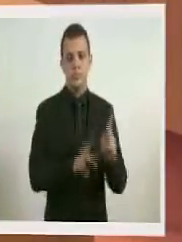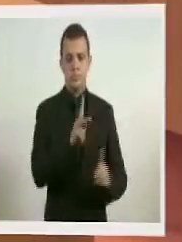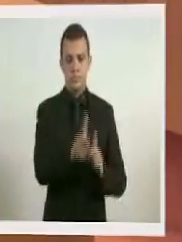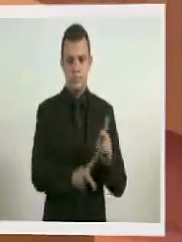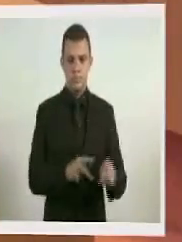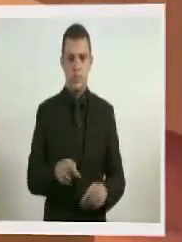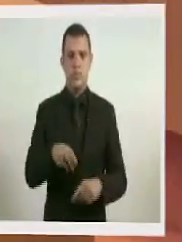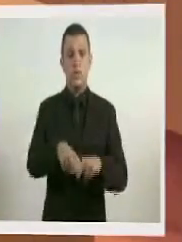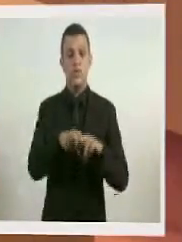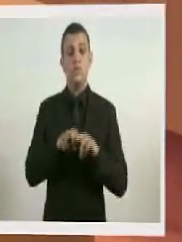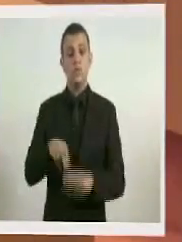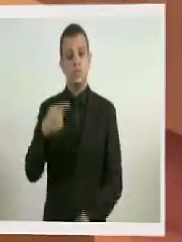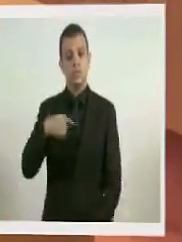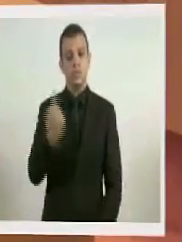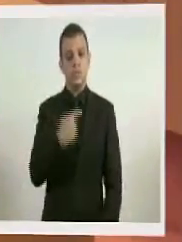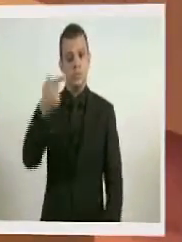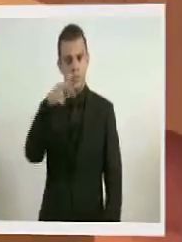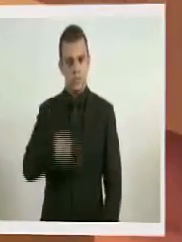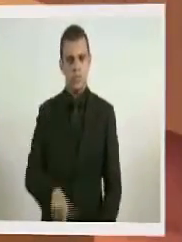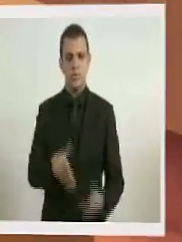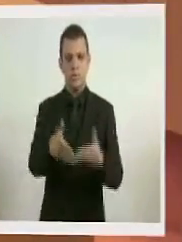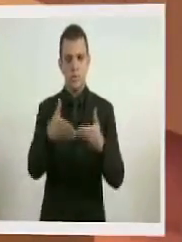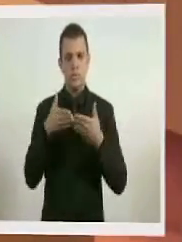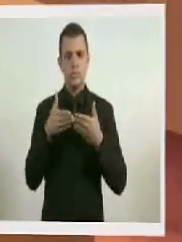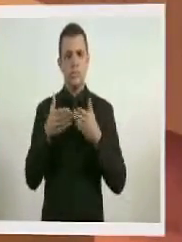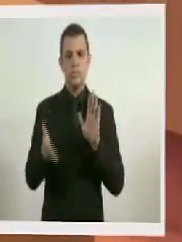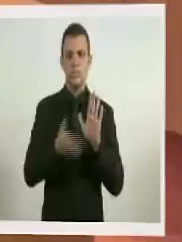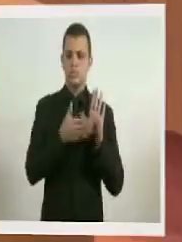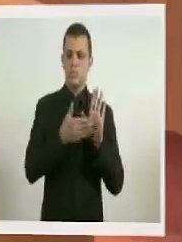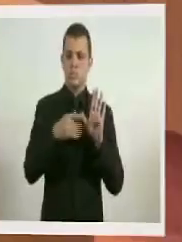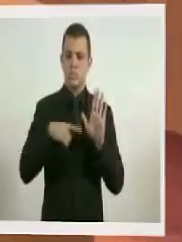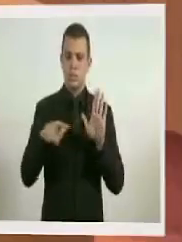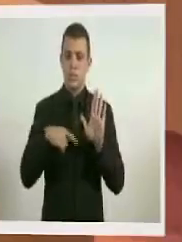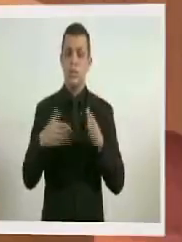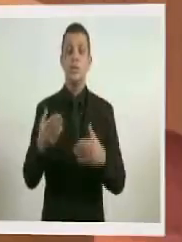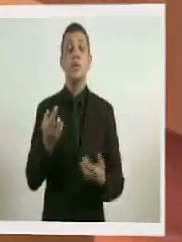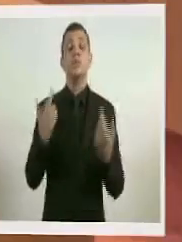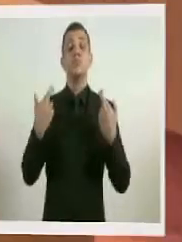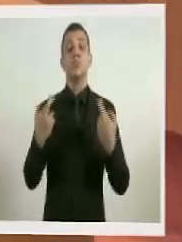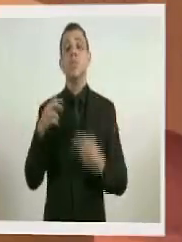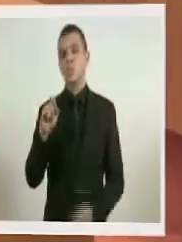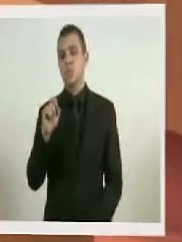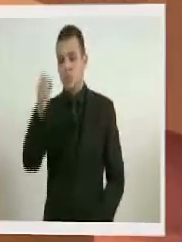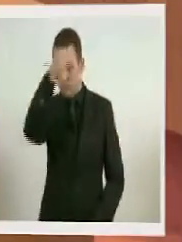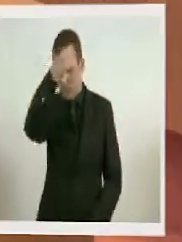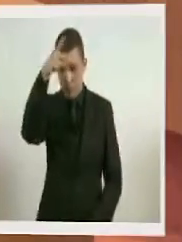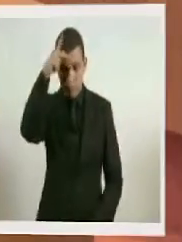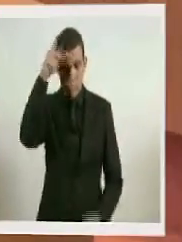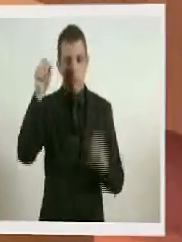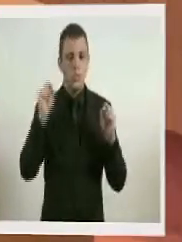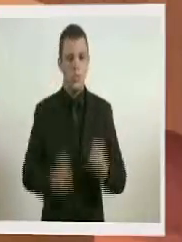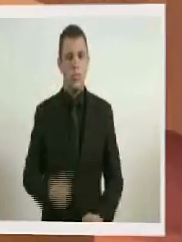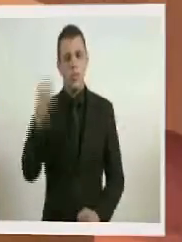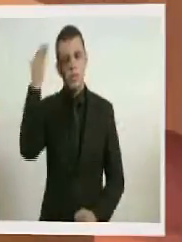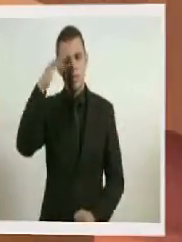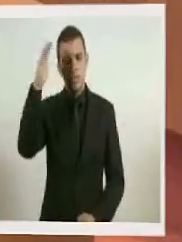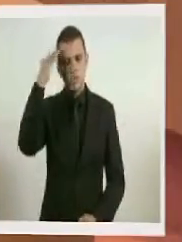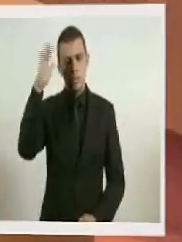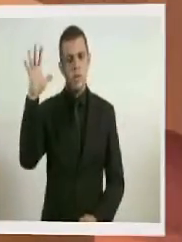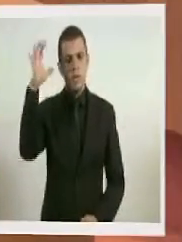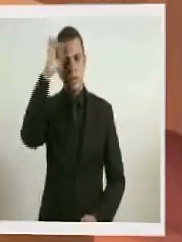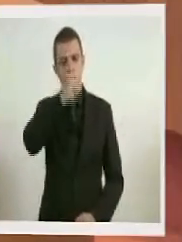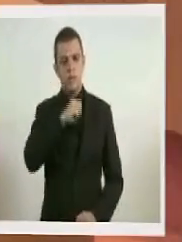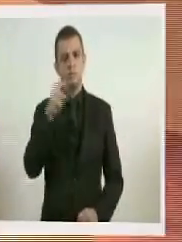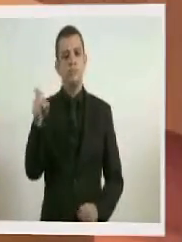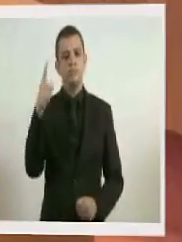entrando mais uma vez com esse requerimento e esperamos que o senhor prefeito possa conseguir ter esse entendimento de preocupação em